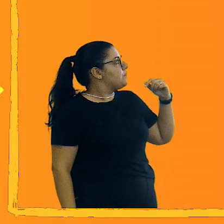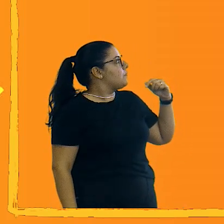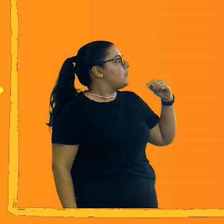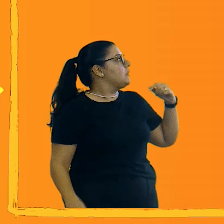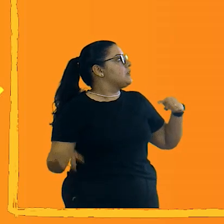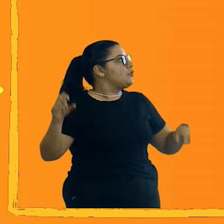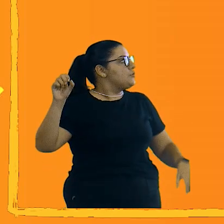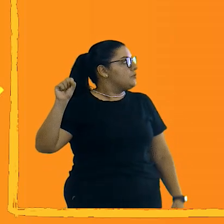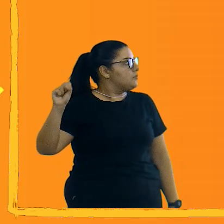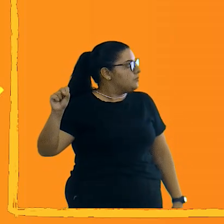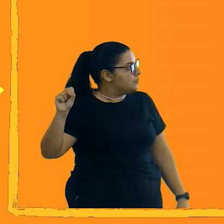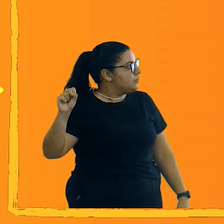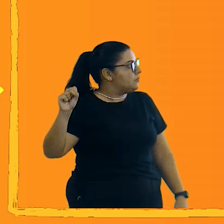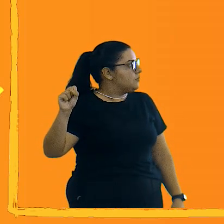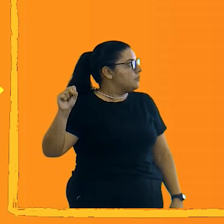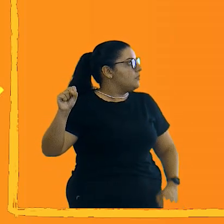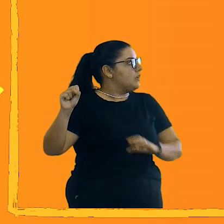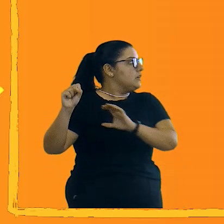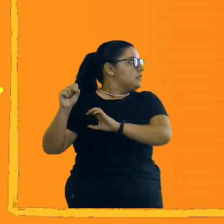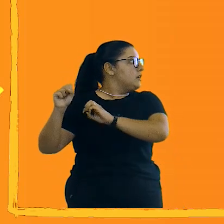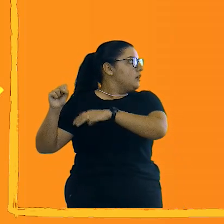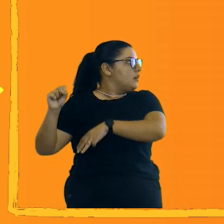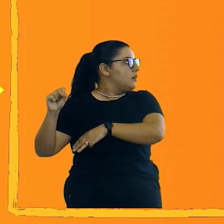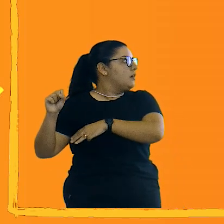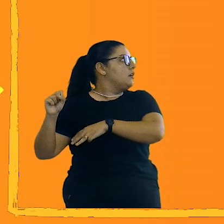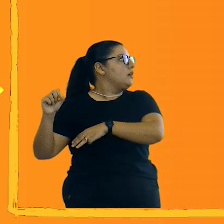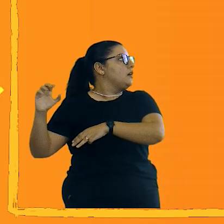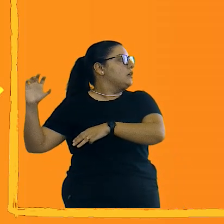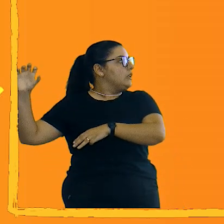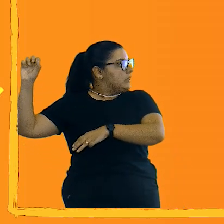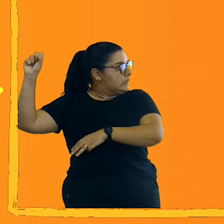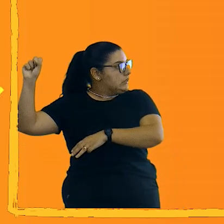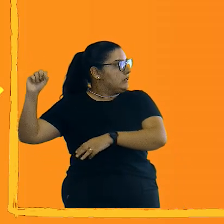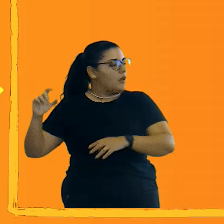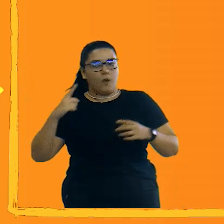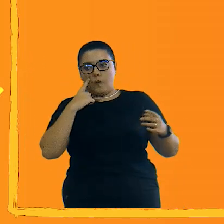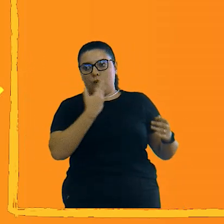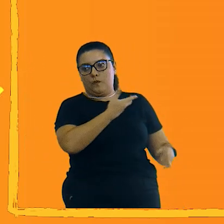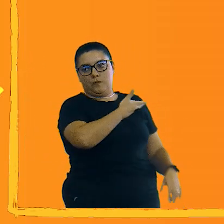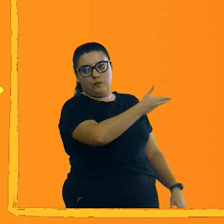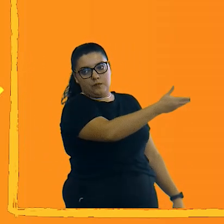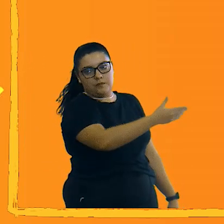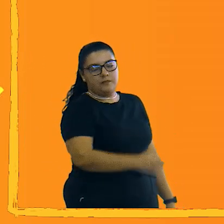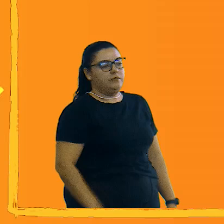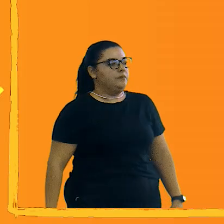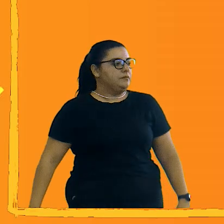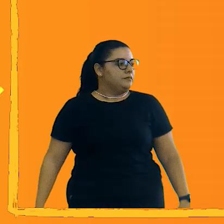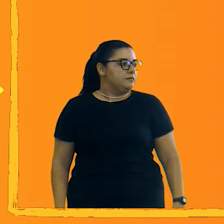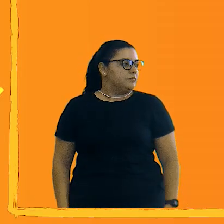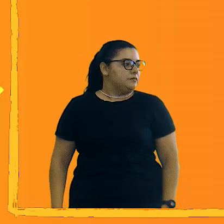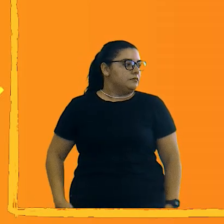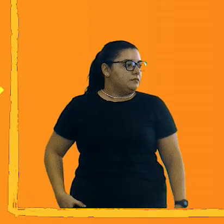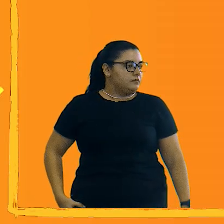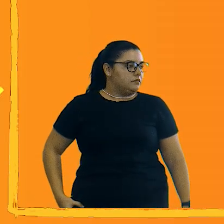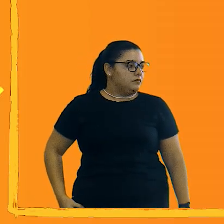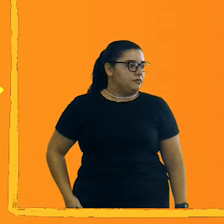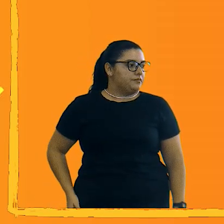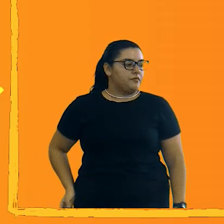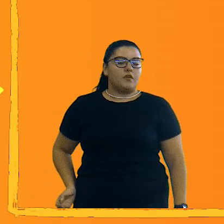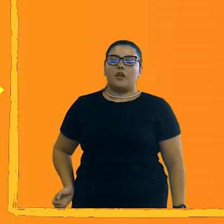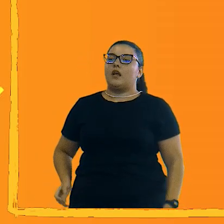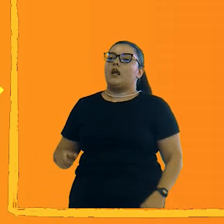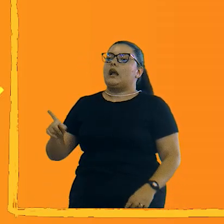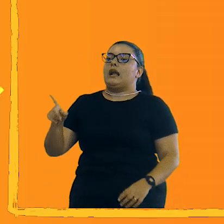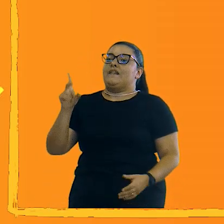segundo segundo por cm C sego por cm qu o rascunho